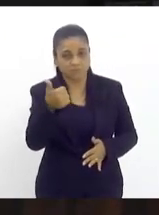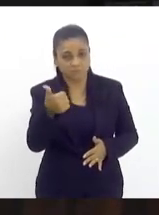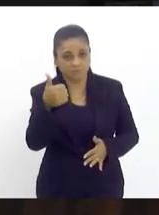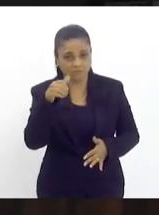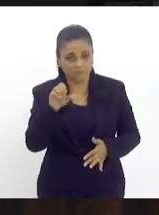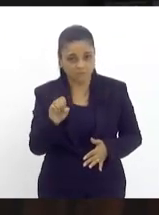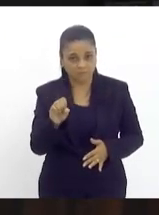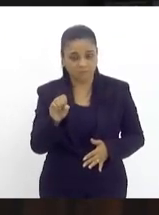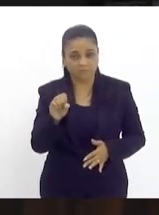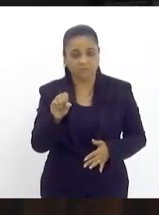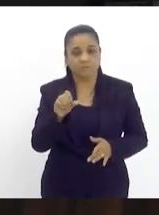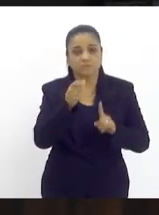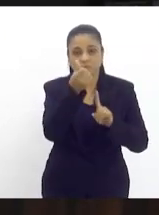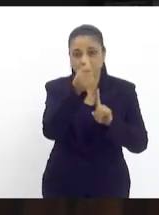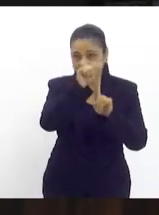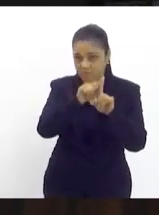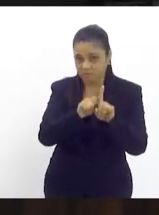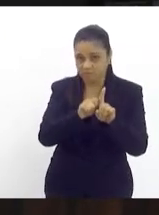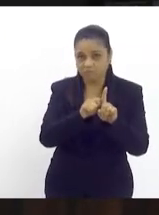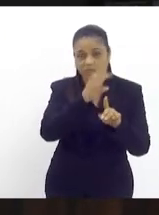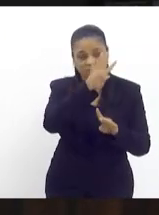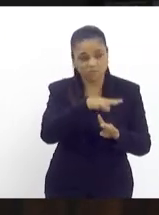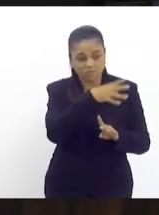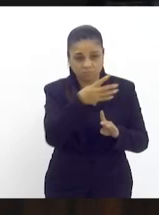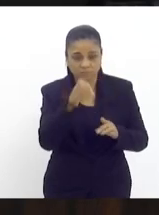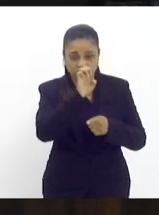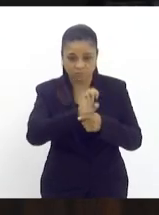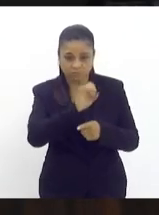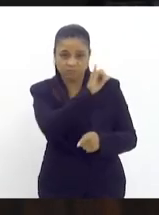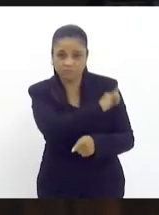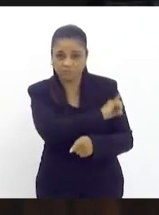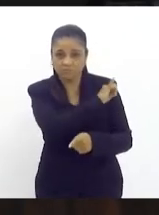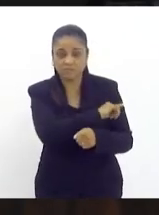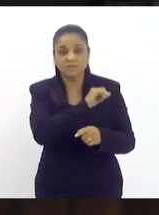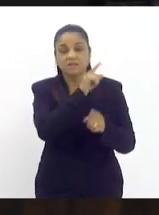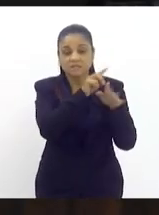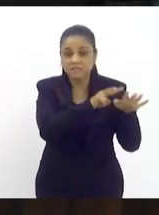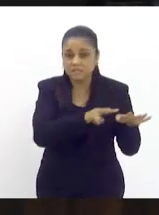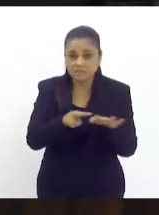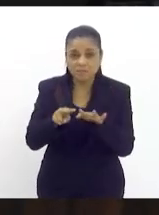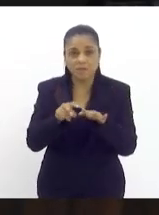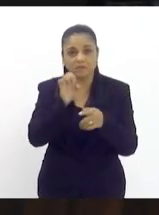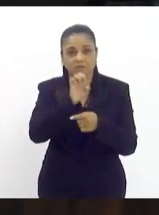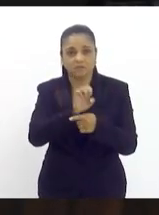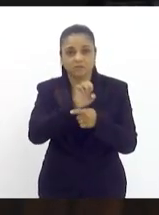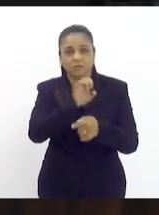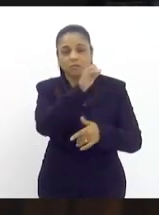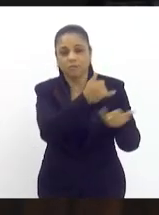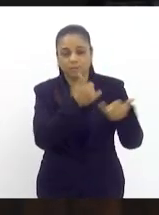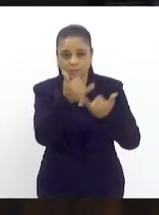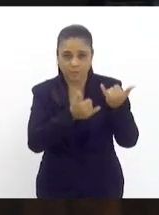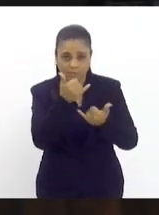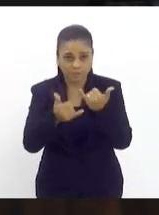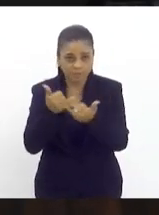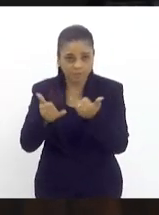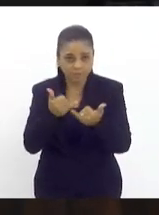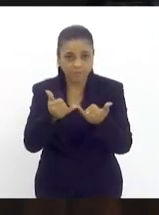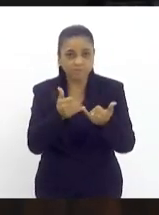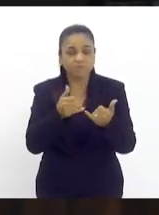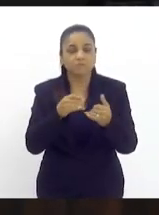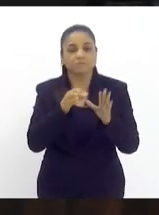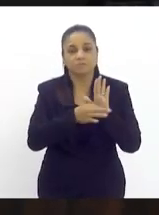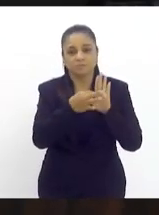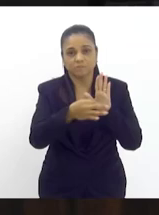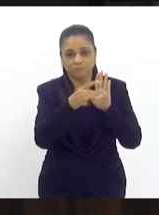incluindo no calendário Oficial do Estado do Rio de Janeiro a semana Estadual do brincar pareceres das